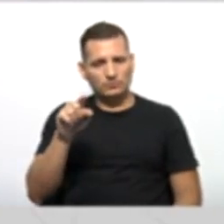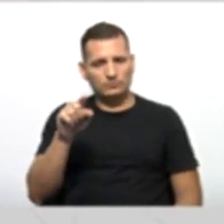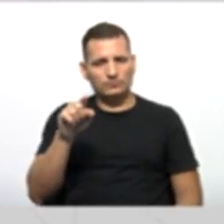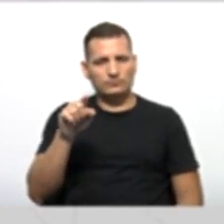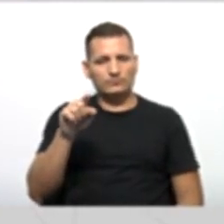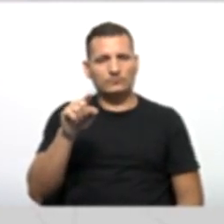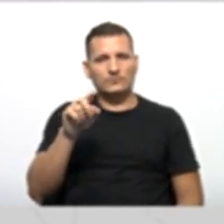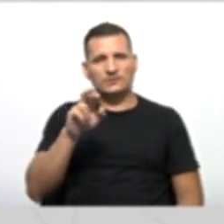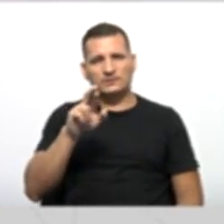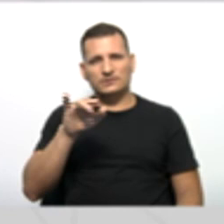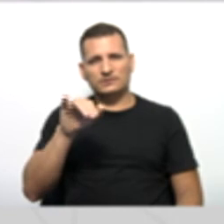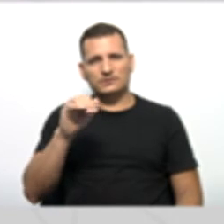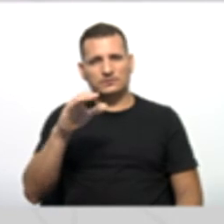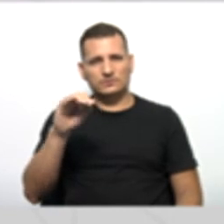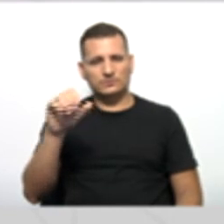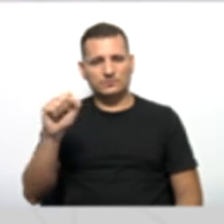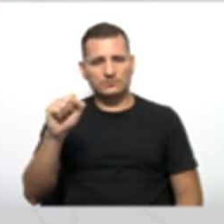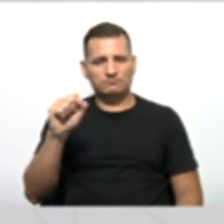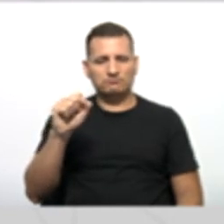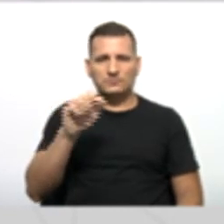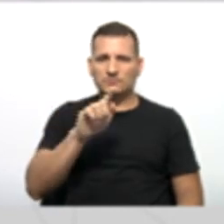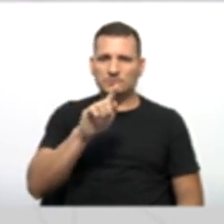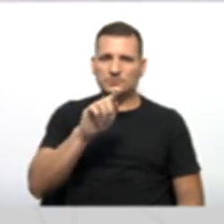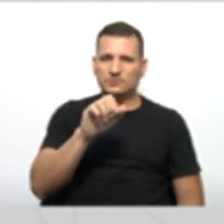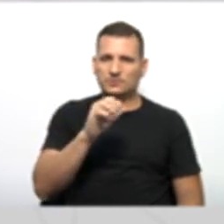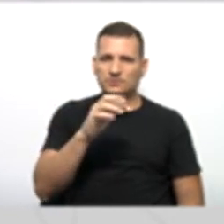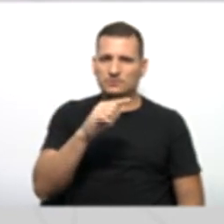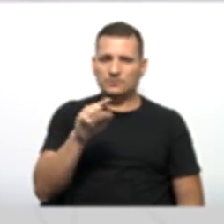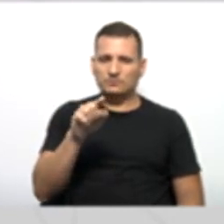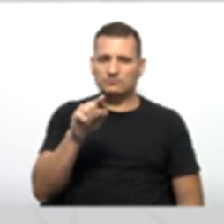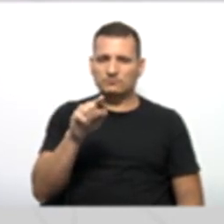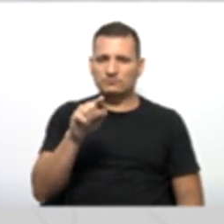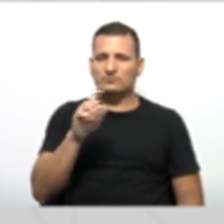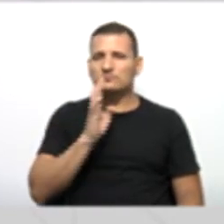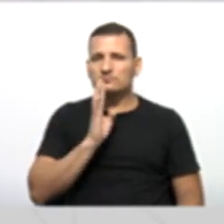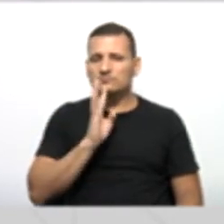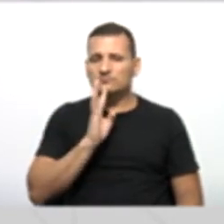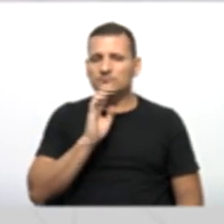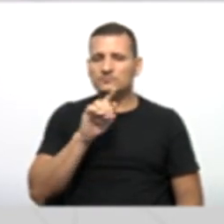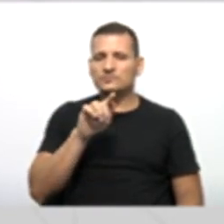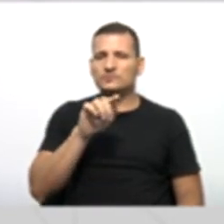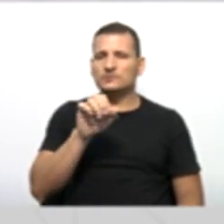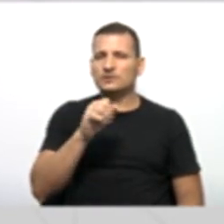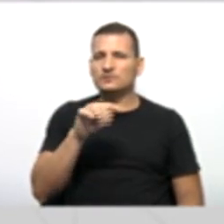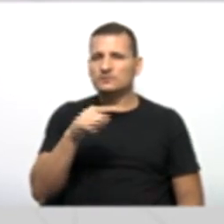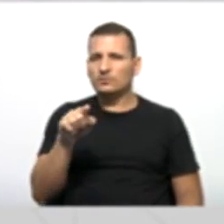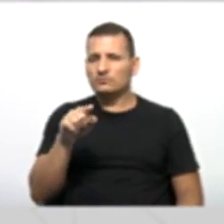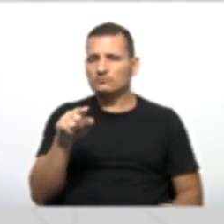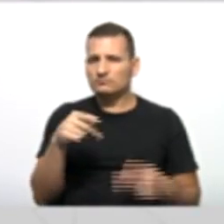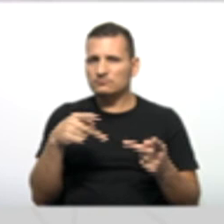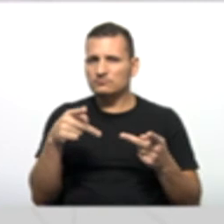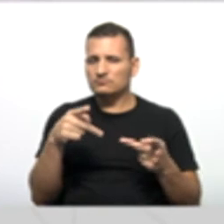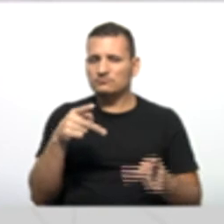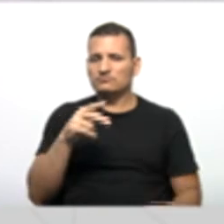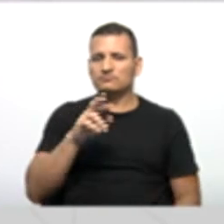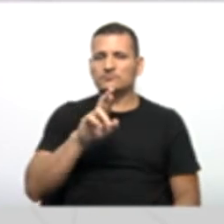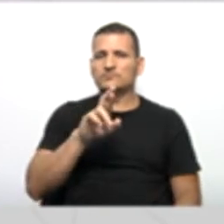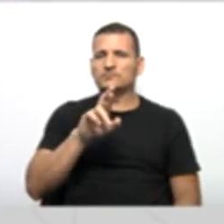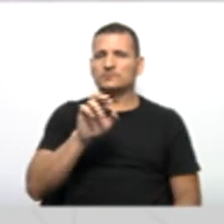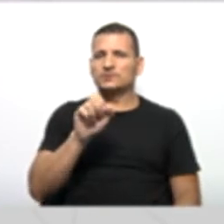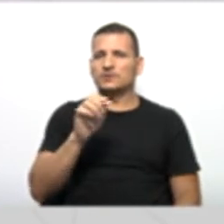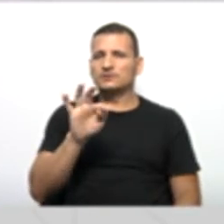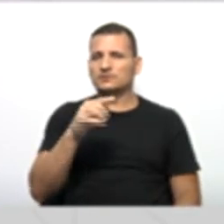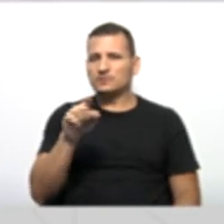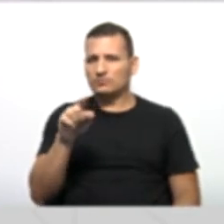do conhecimento? Será que é o gerenciamento de projeto? Será que é gestão de pessoas? Ou será que não é nada do que a gente está